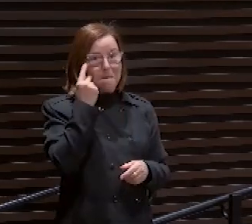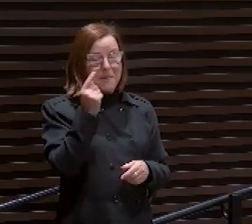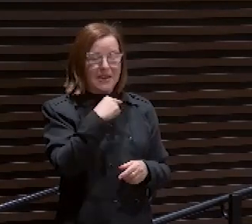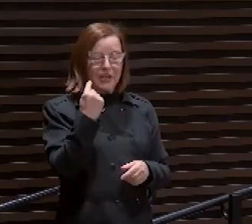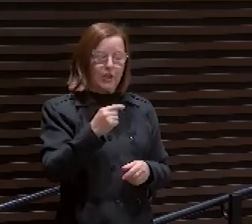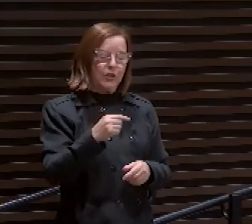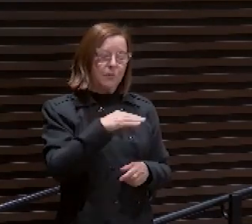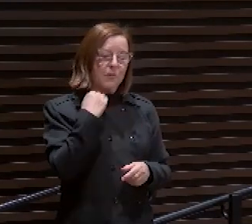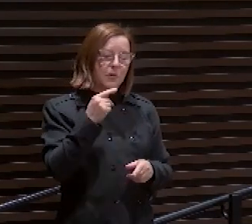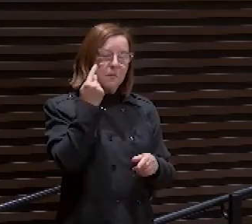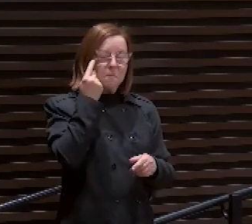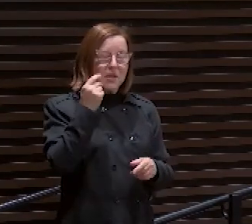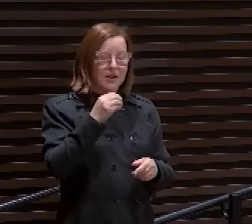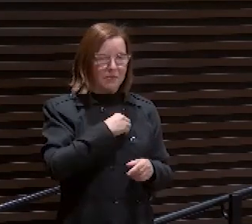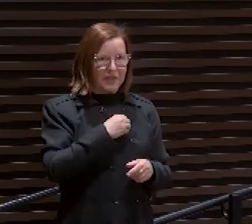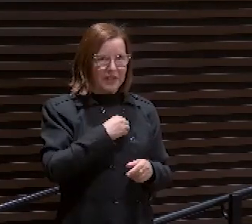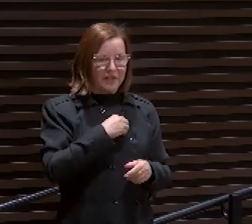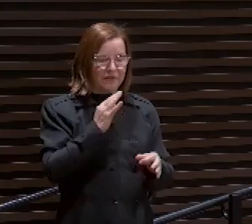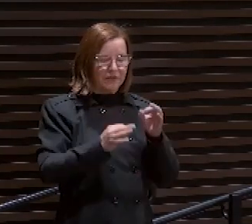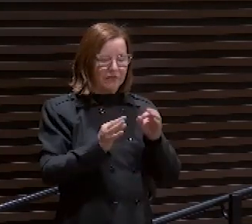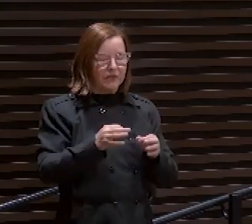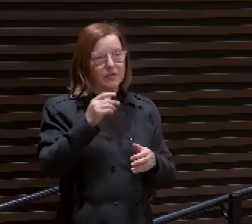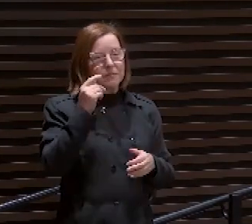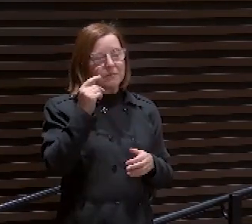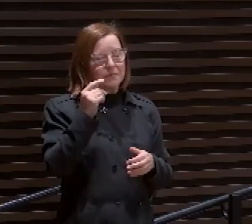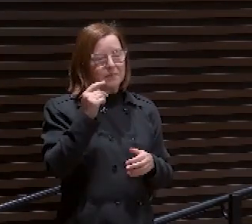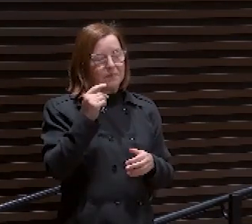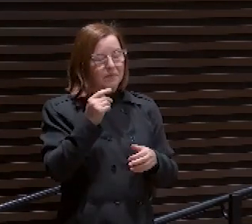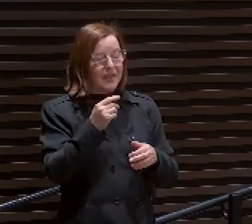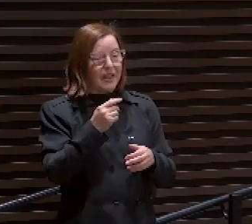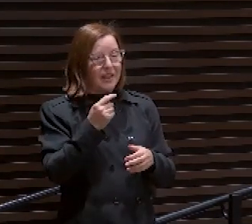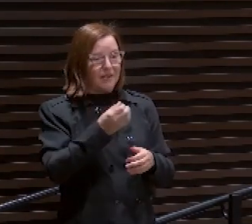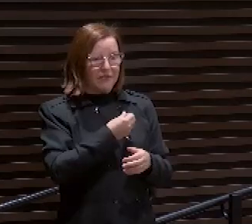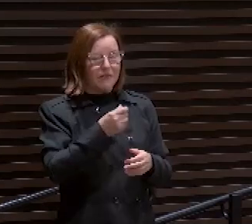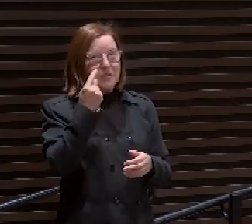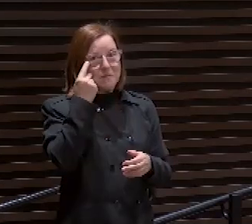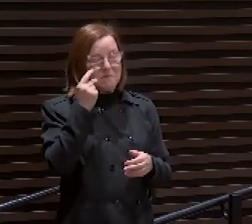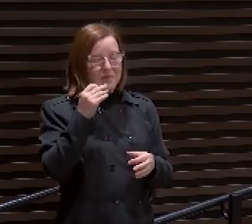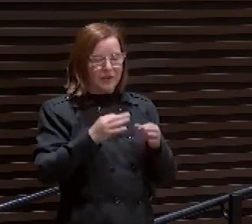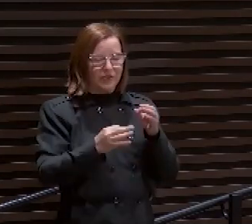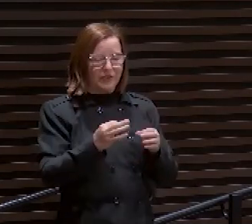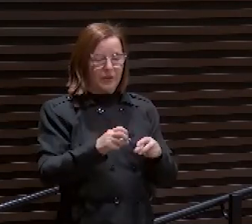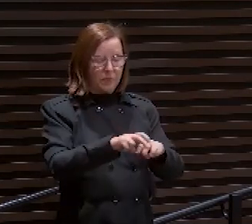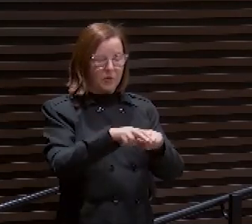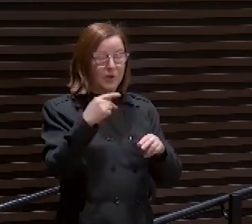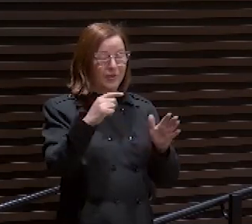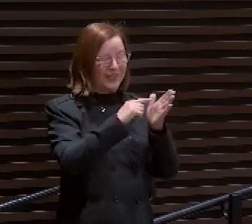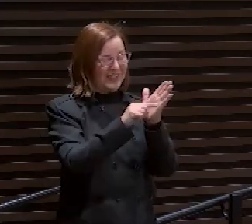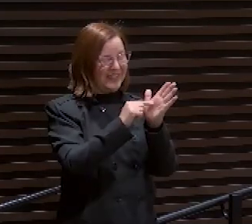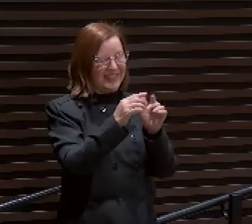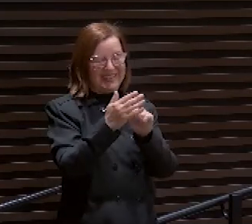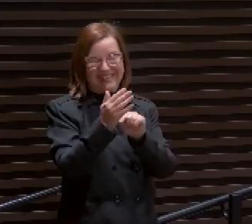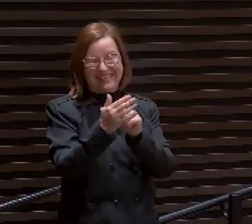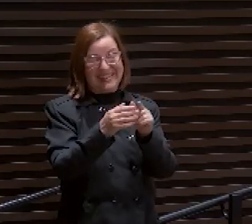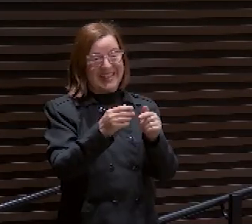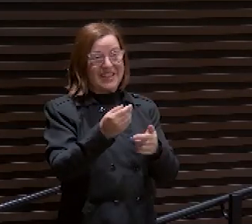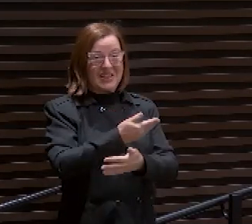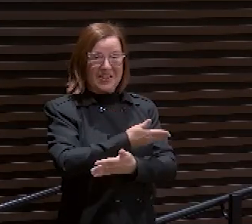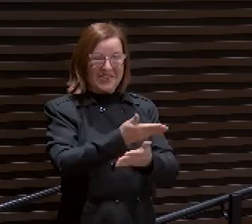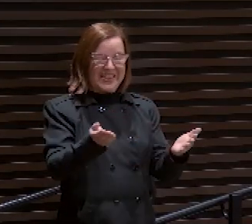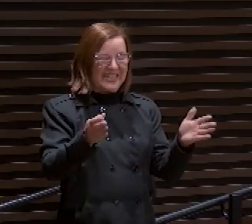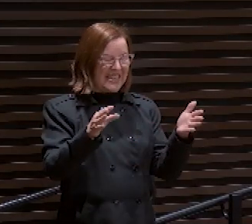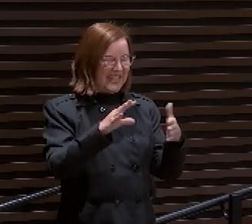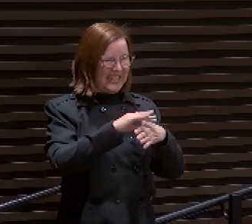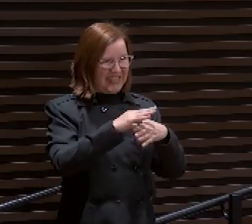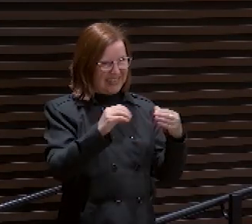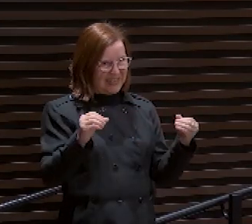pecados, vivamos para a justiça. Por suas chagas fostes sarados. Aleluia, amados.